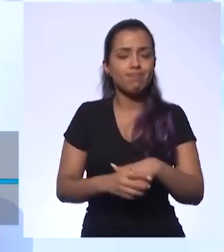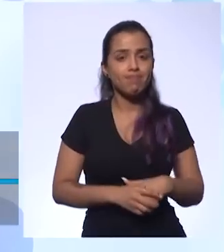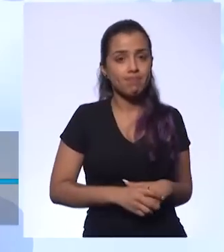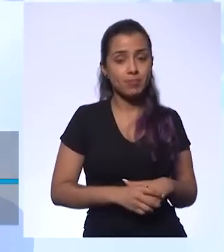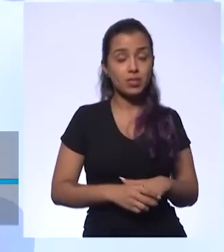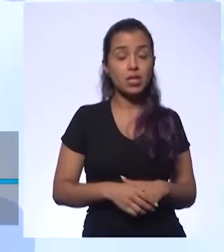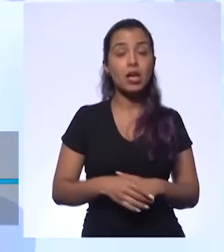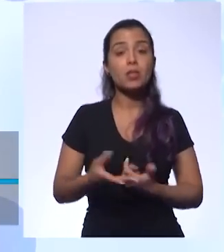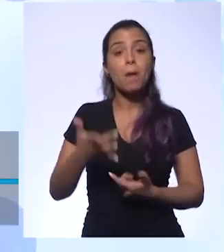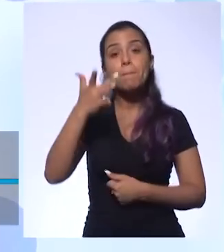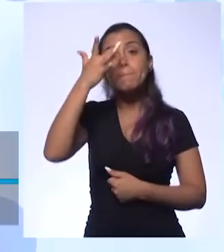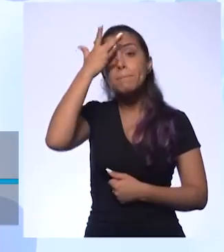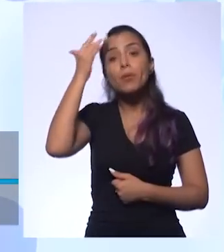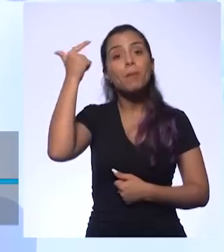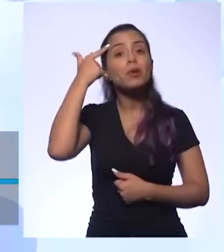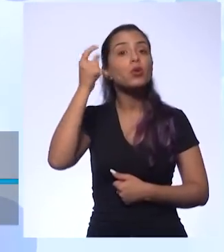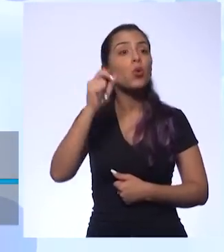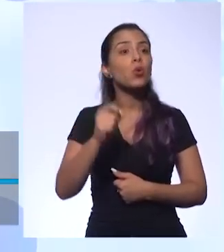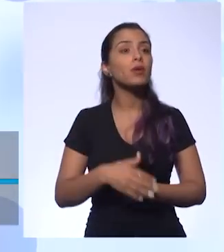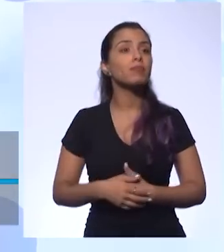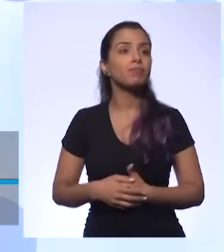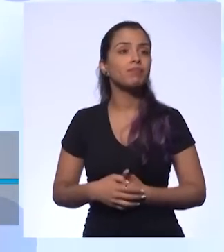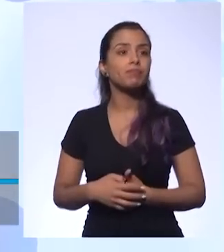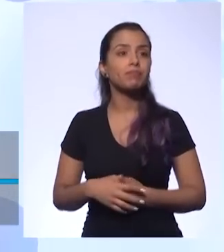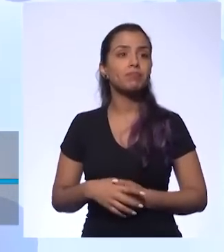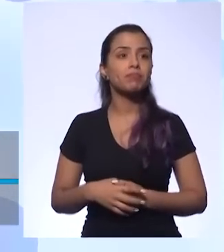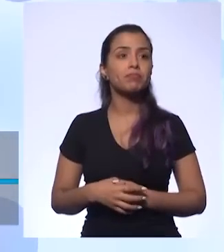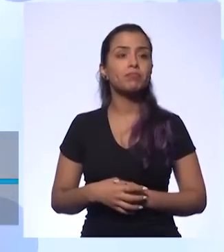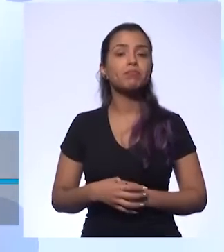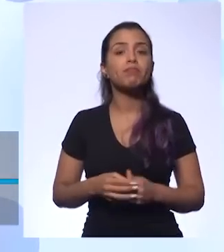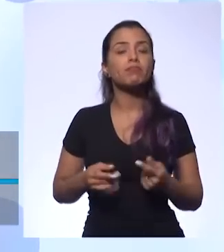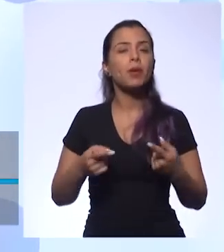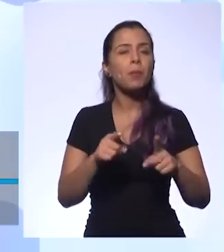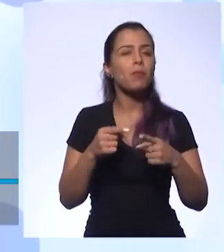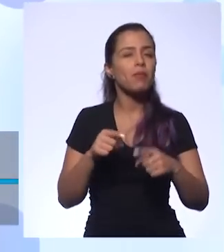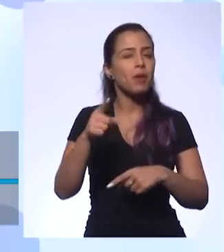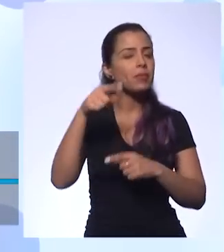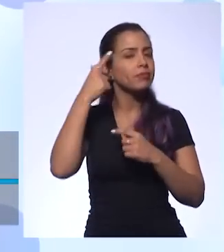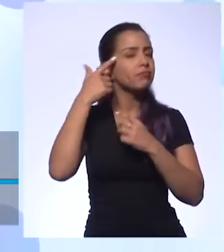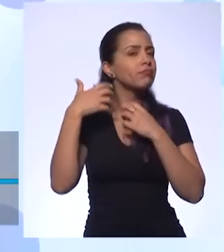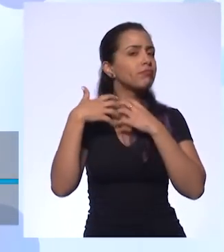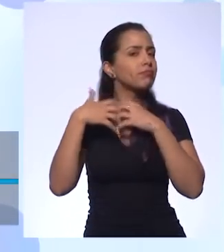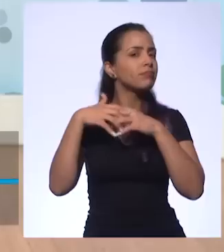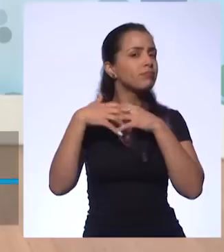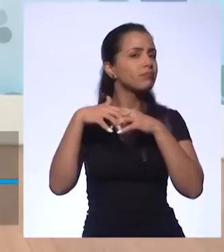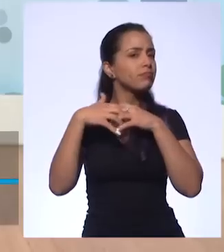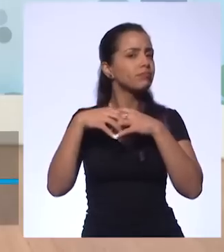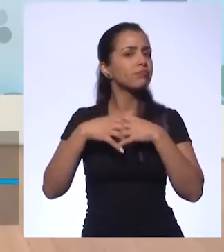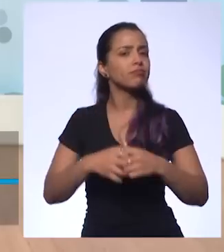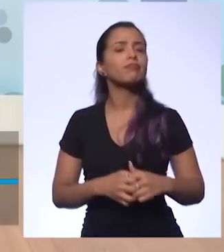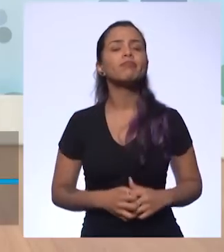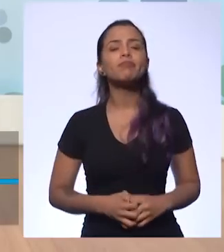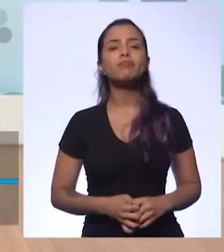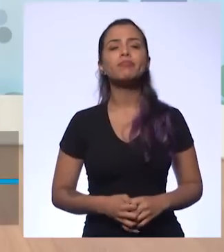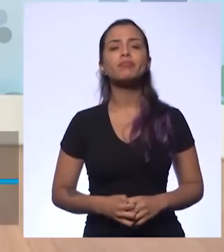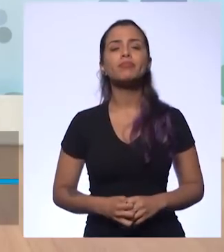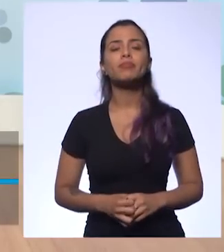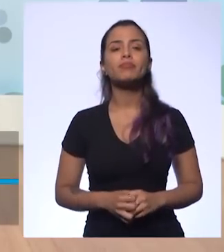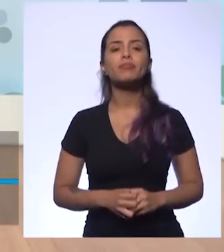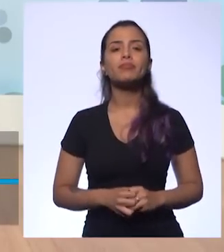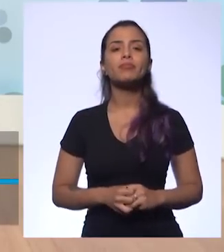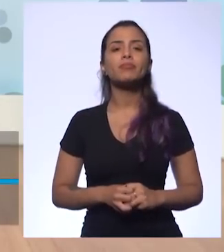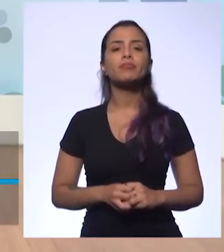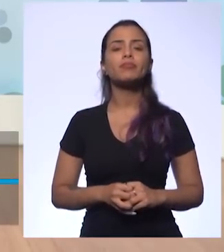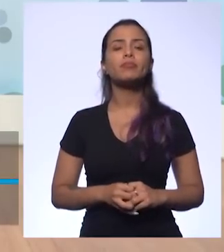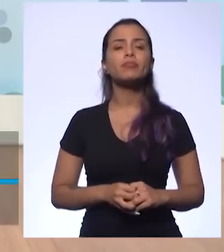galera pensou aí? Vamos lá, então, acho que para jogar a galera pensar, algumas reflexões acerca do chat. Bora lá, Bora. bora lá.